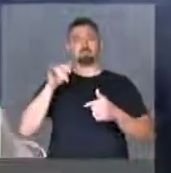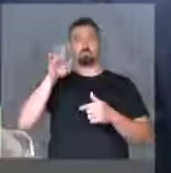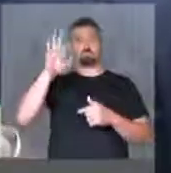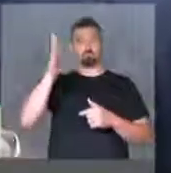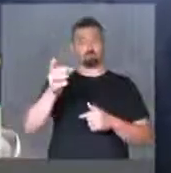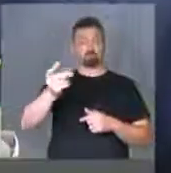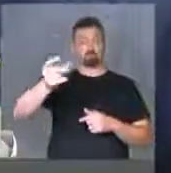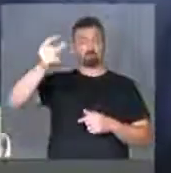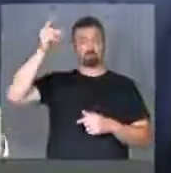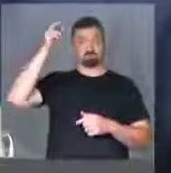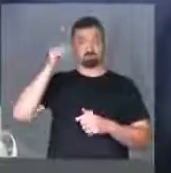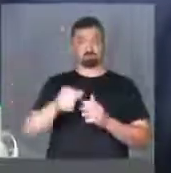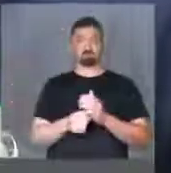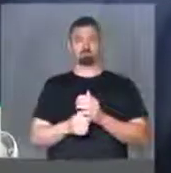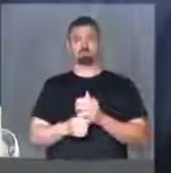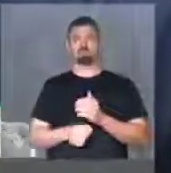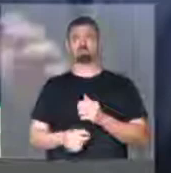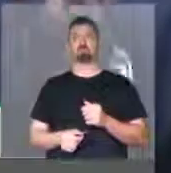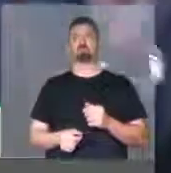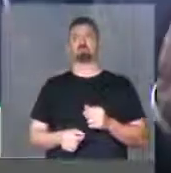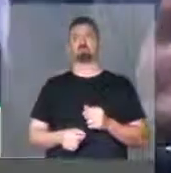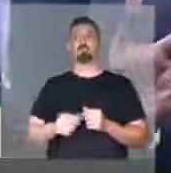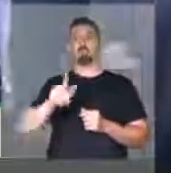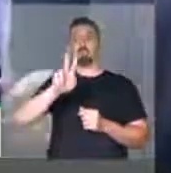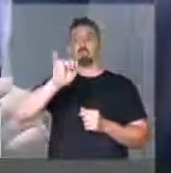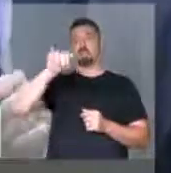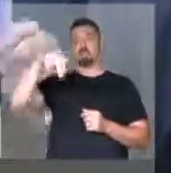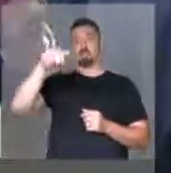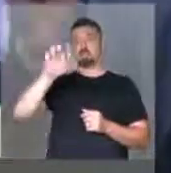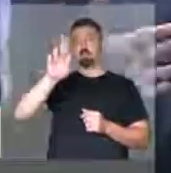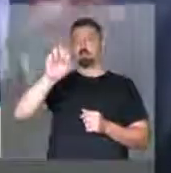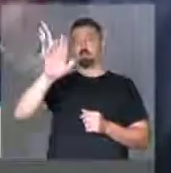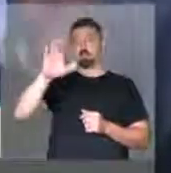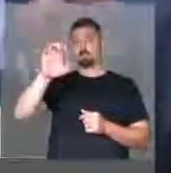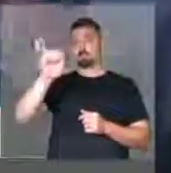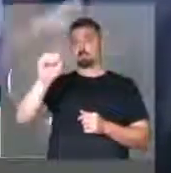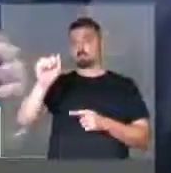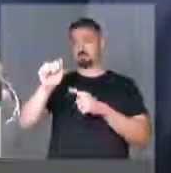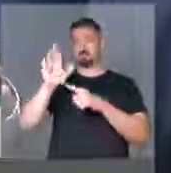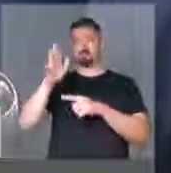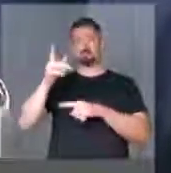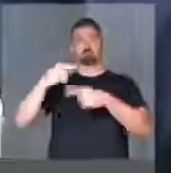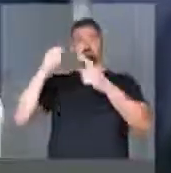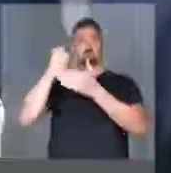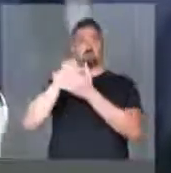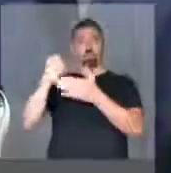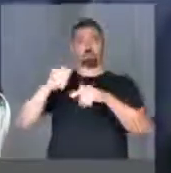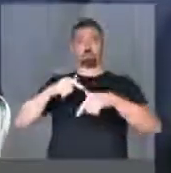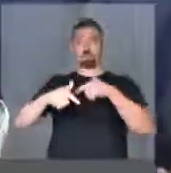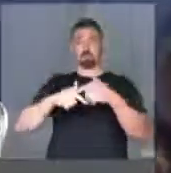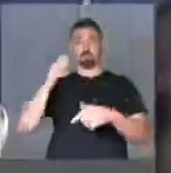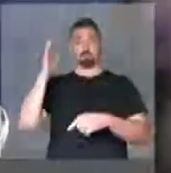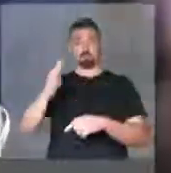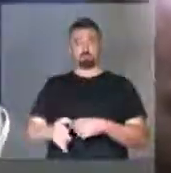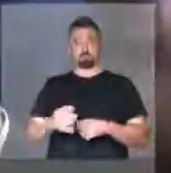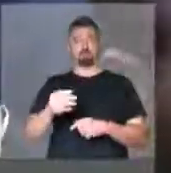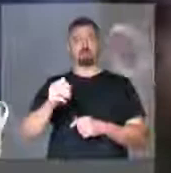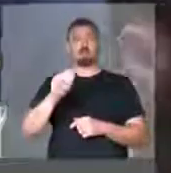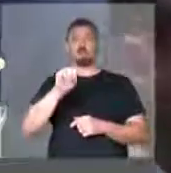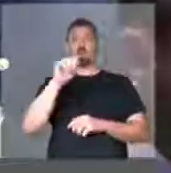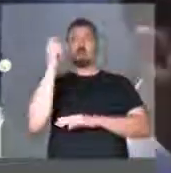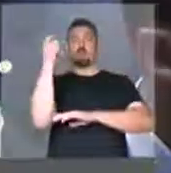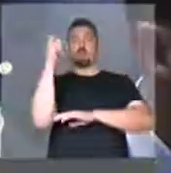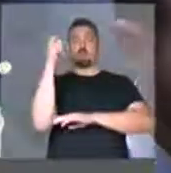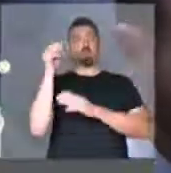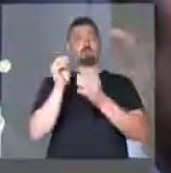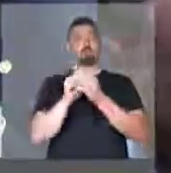aeroespacial. Corrua, na Guiana Francesa, se transformou, gera mais de 10 mil empregos diretos. Alcântara está